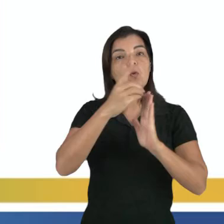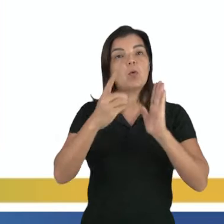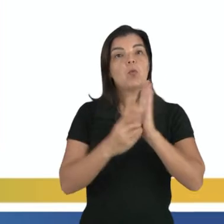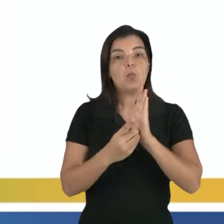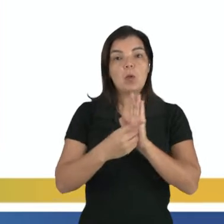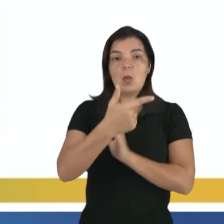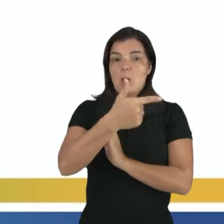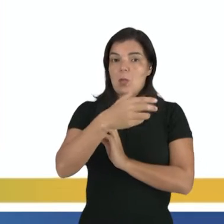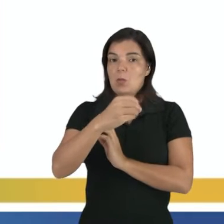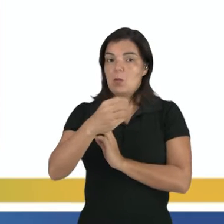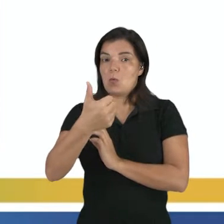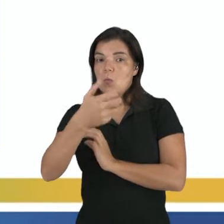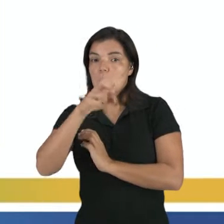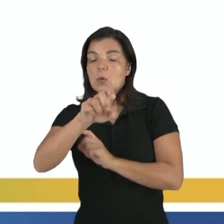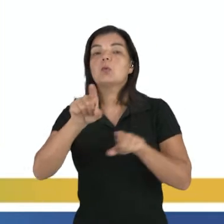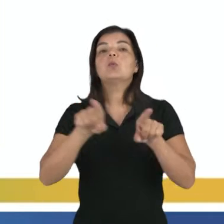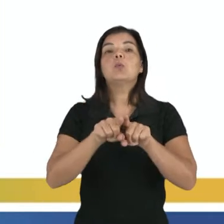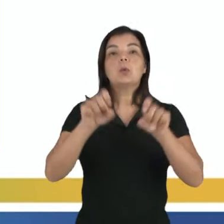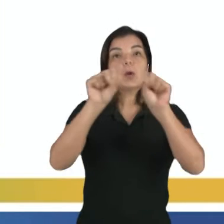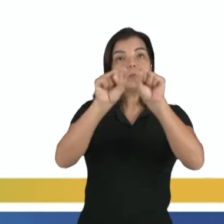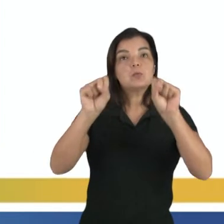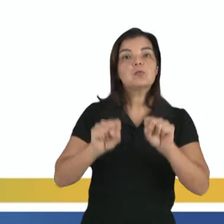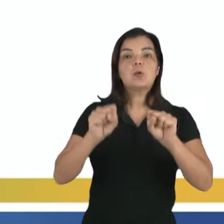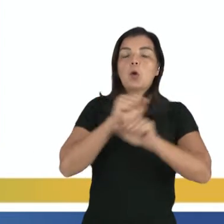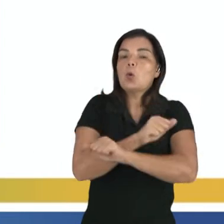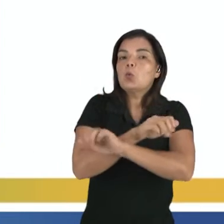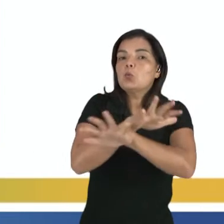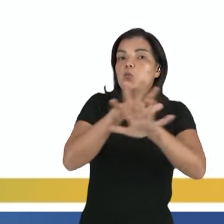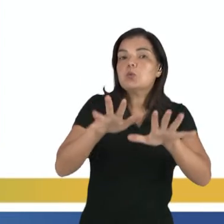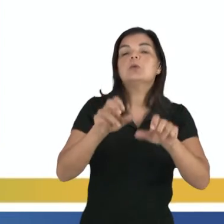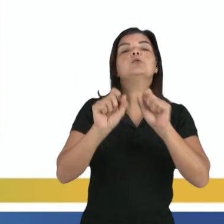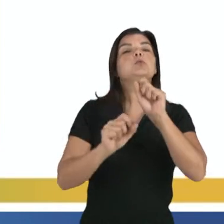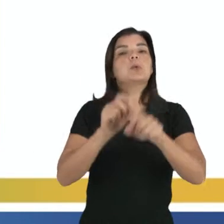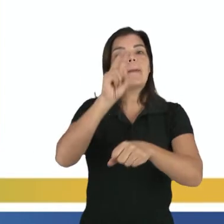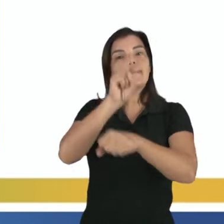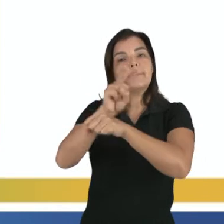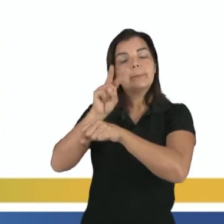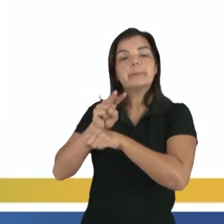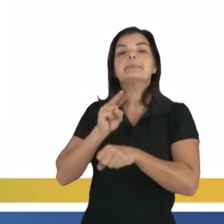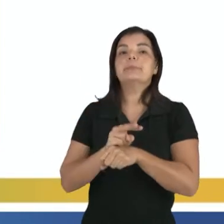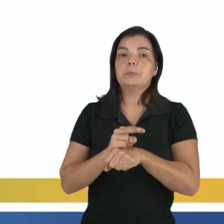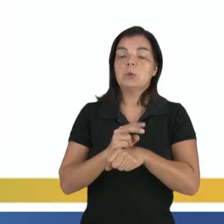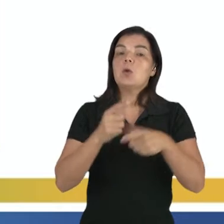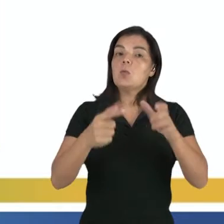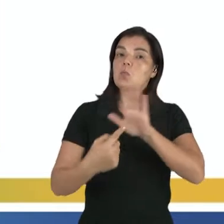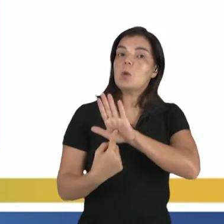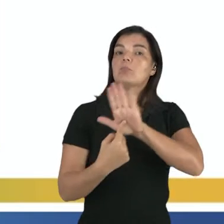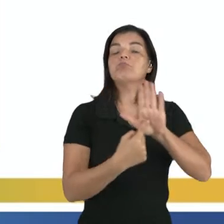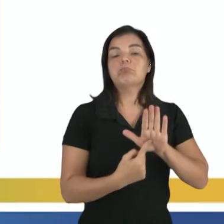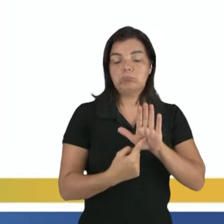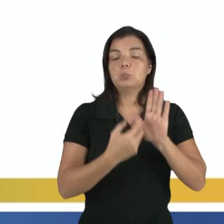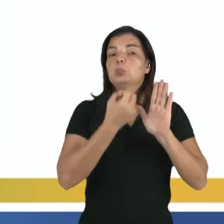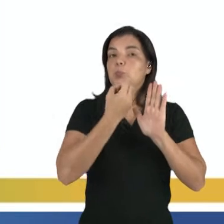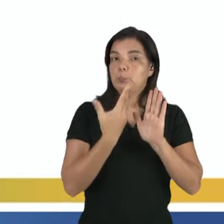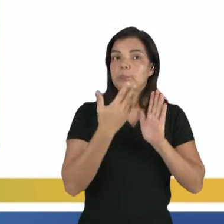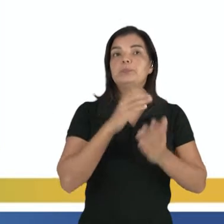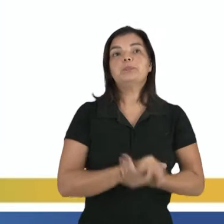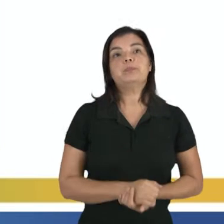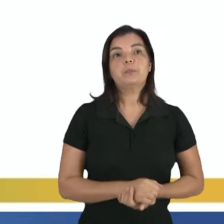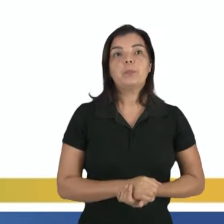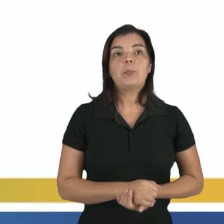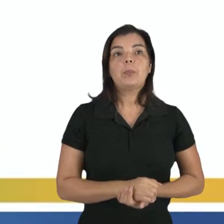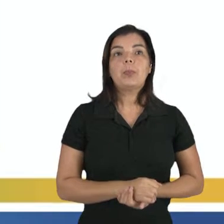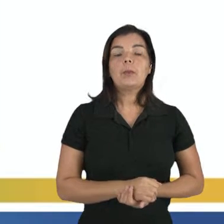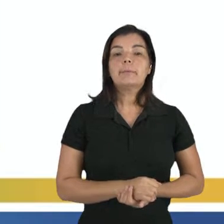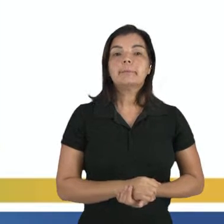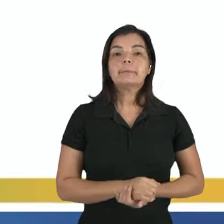estabelecer até 2015 um sistema abrangente de áreas protegidas ecologicamente e bem representada, né, bem